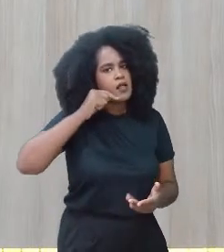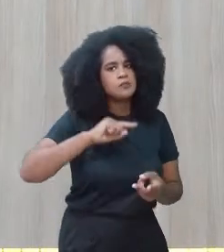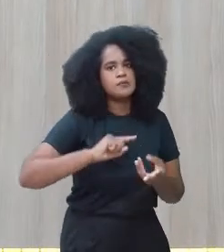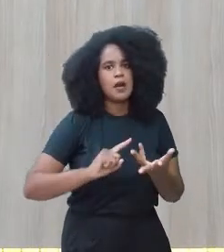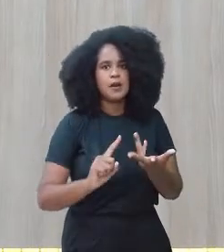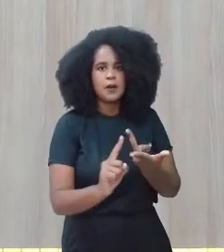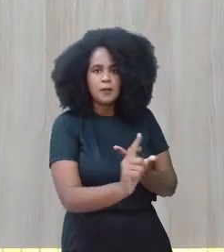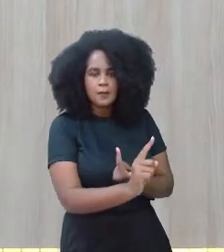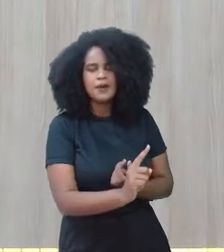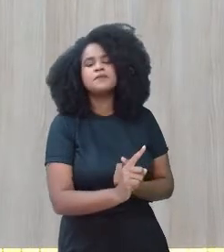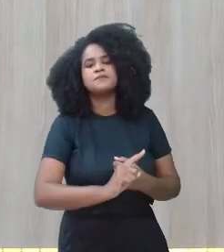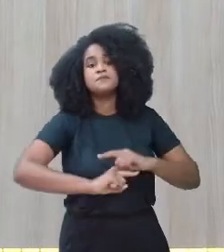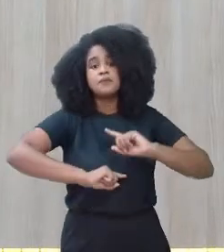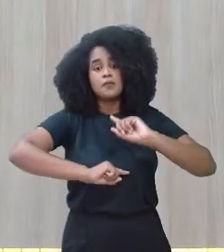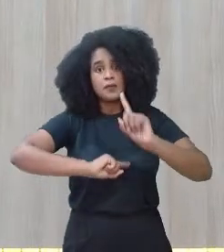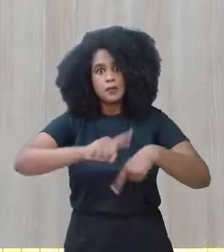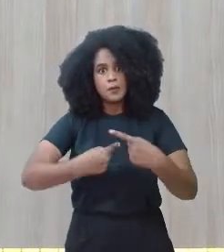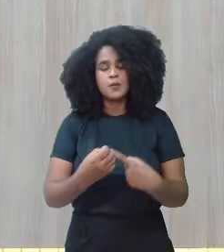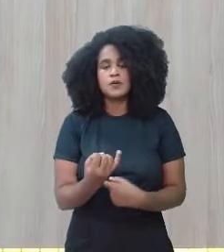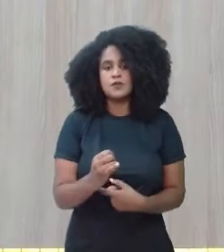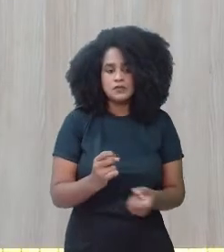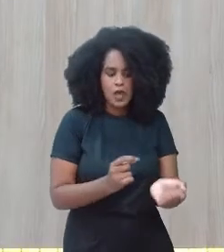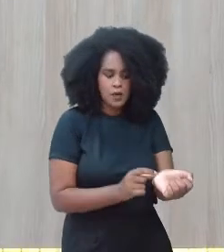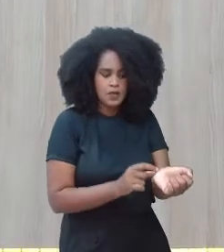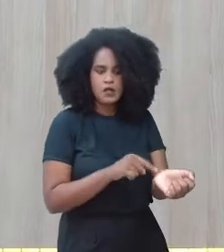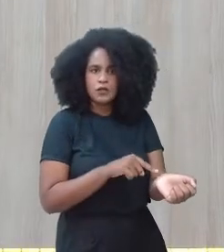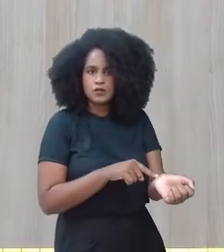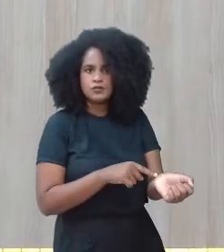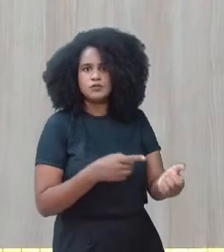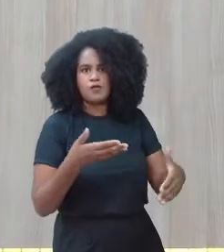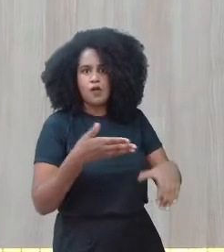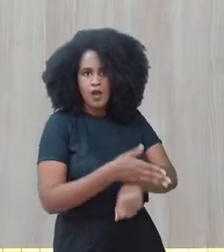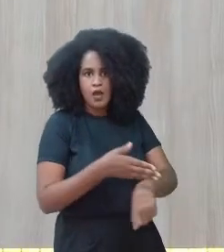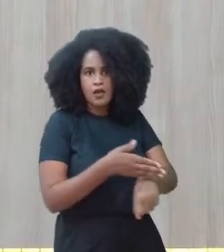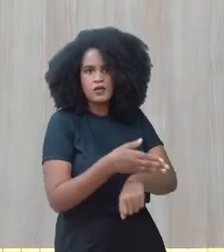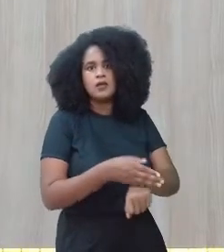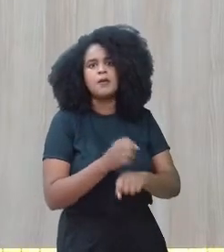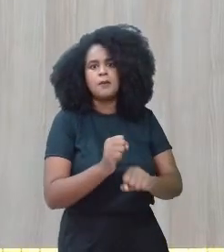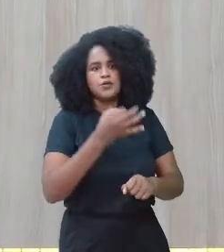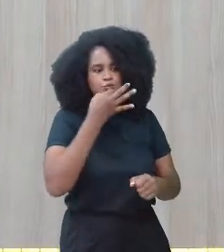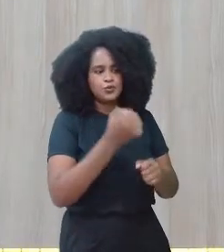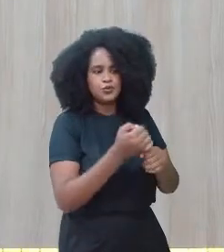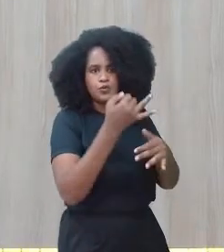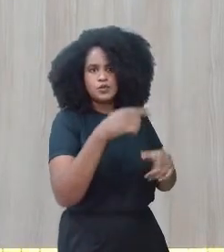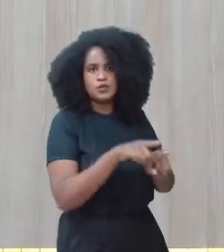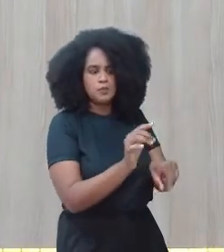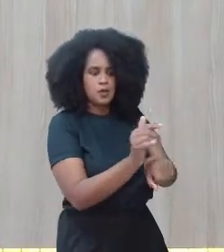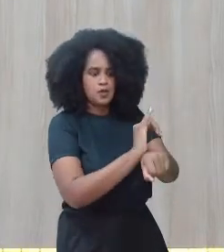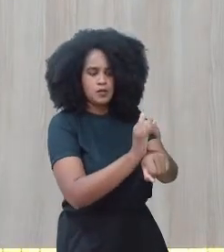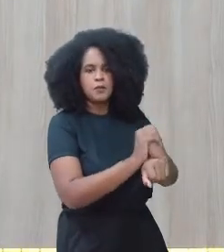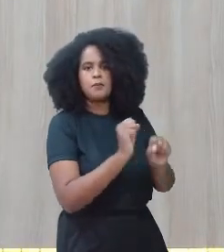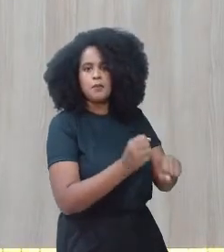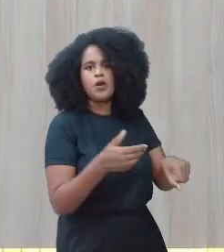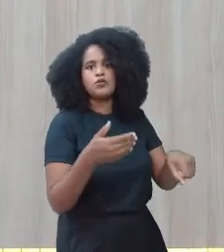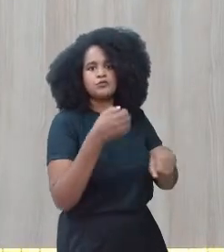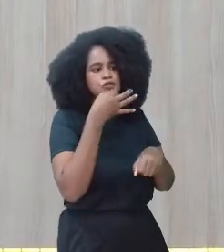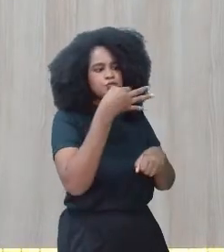as considerações. E depois, se você tiver no aplicativo, comenta. Se você tiver no vídeo lá no YouTube, deixa os comentários também, tá